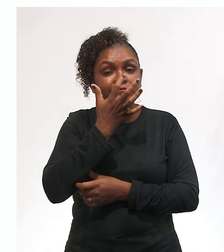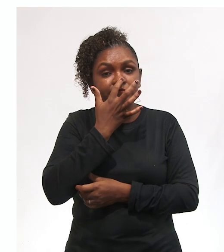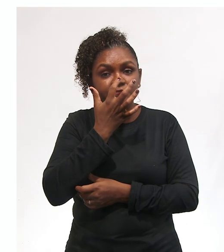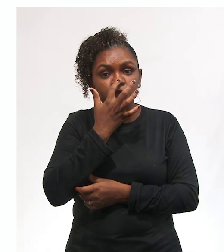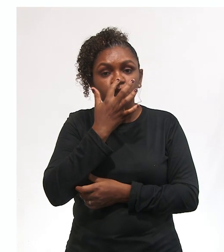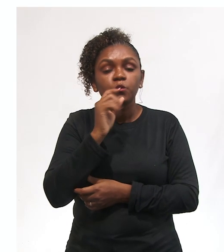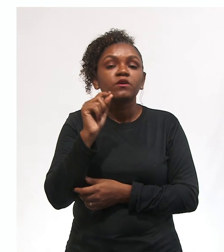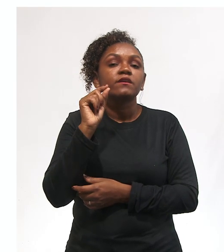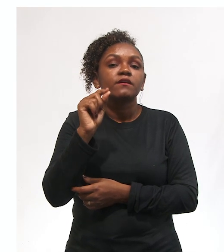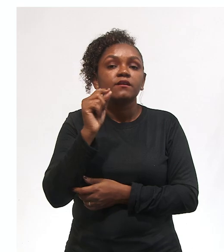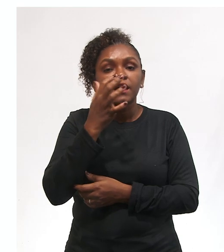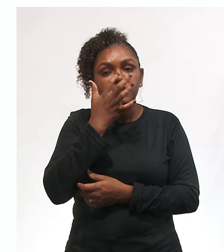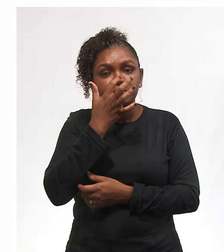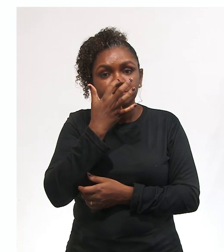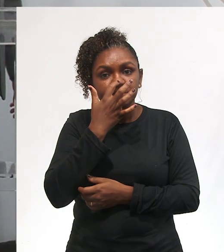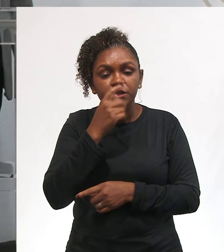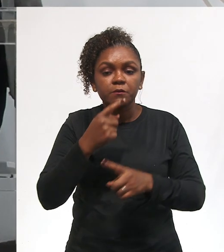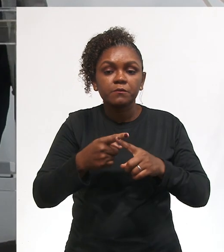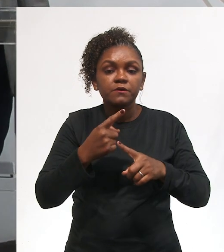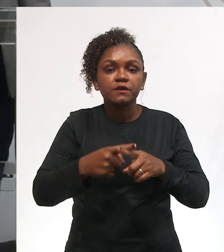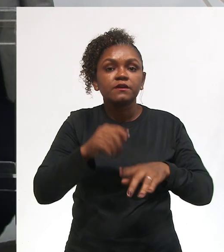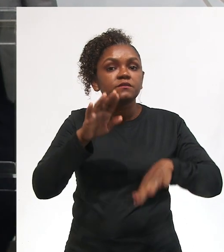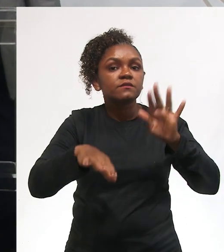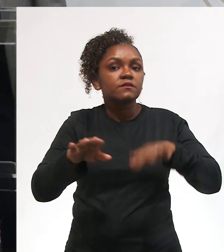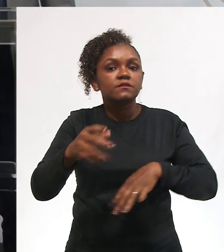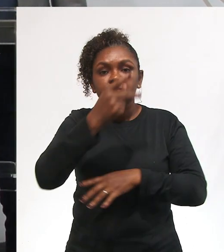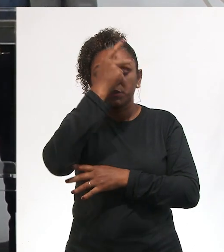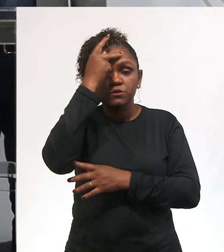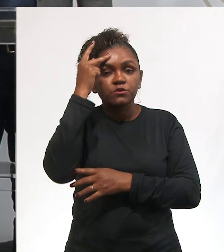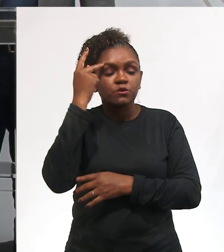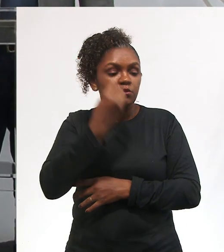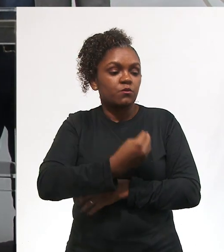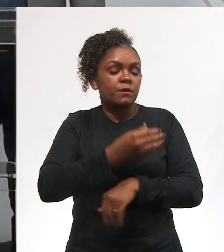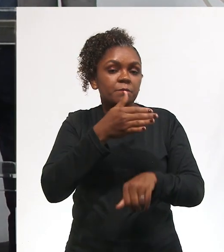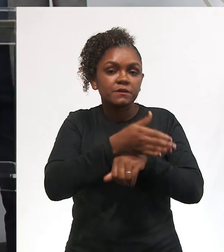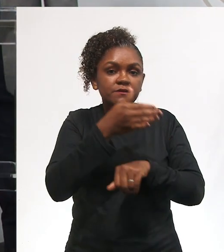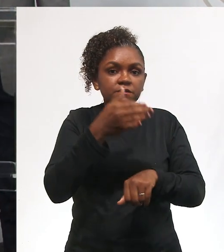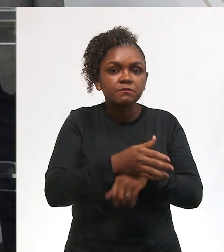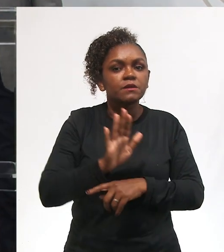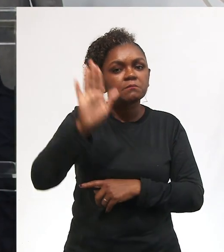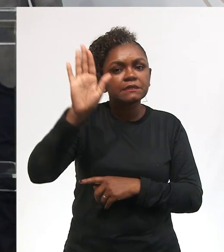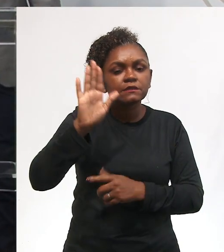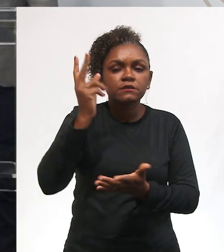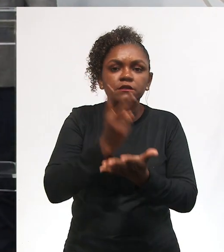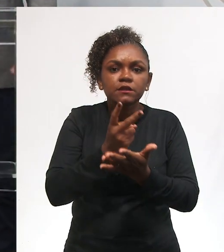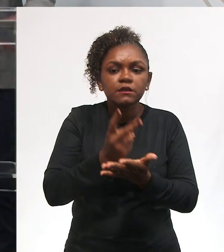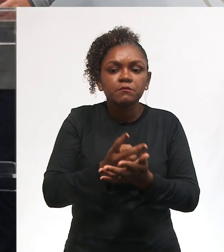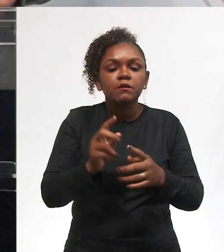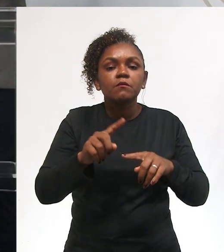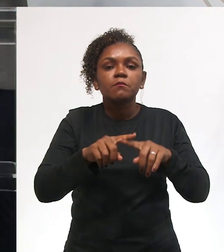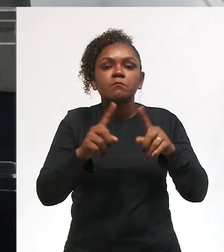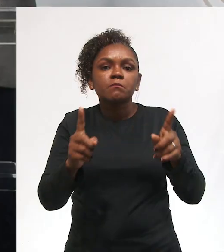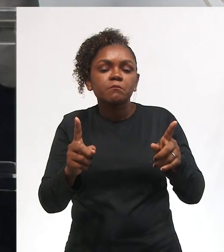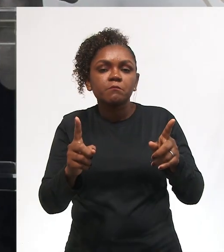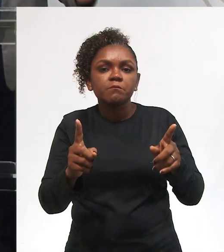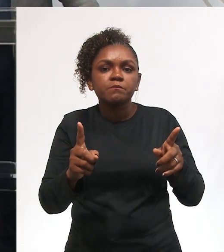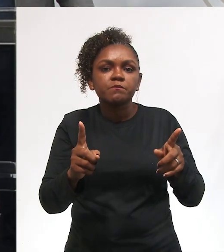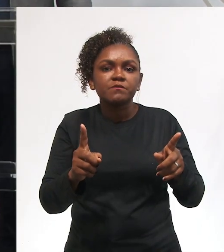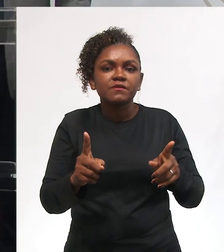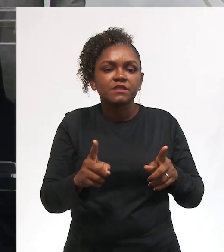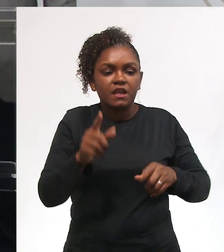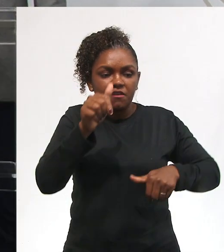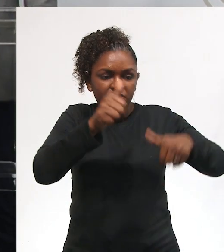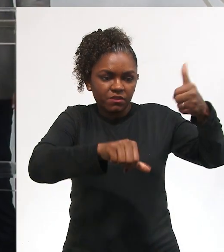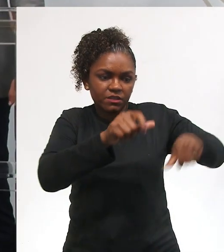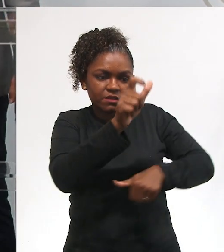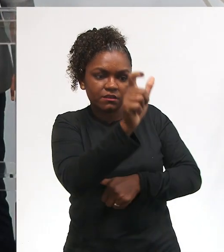observação, pessoal? Porque tem aquela pessoa que participa muito em sala de aula, que às vezes aquele aluno não é tão bom em estar ali sendo